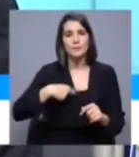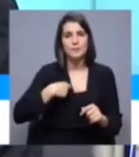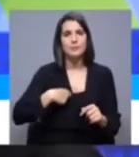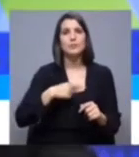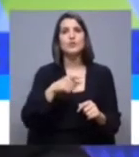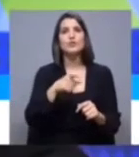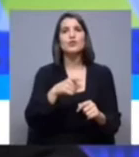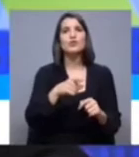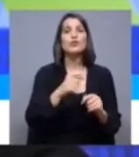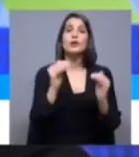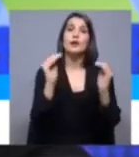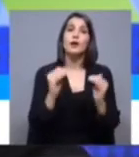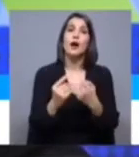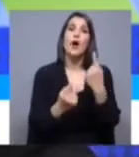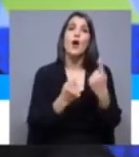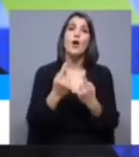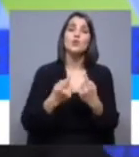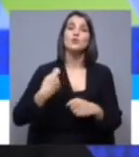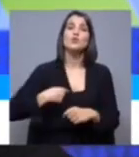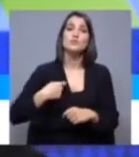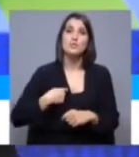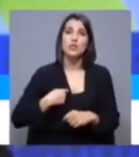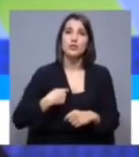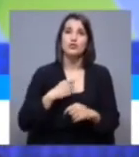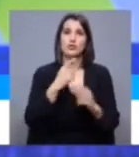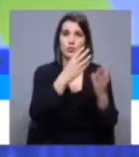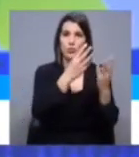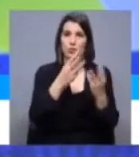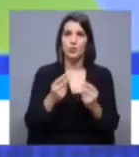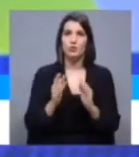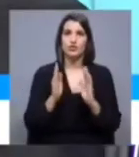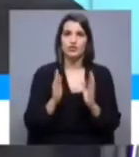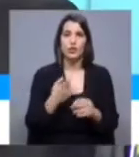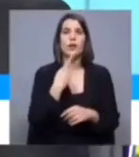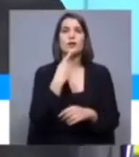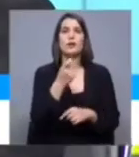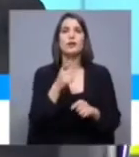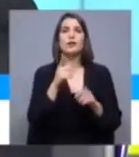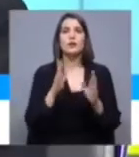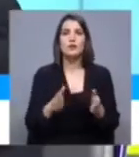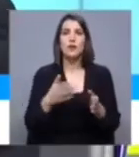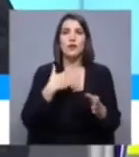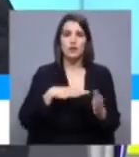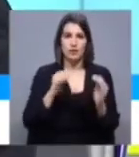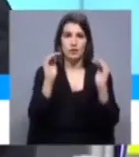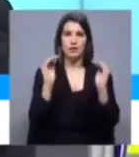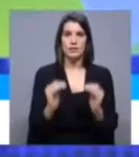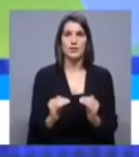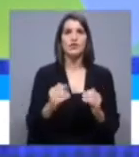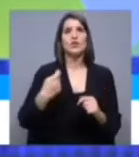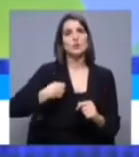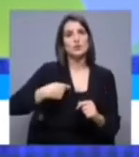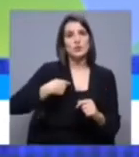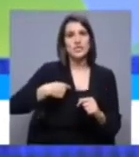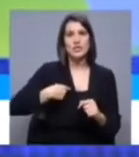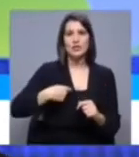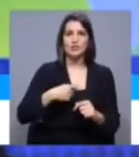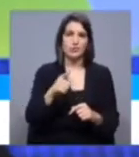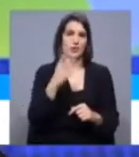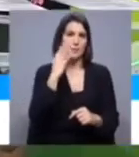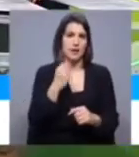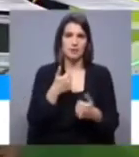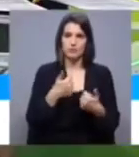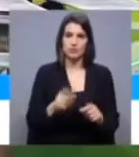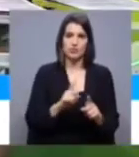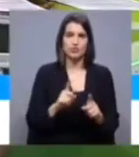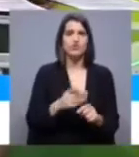e reduzir alguns subsídios. Fez as contas seguramente. Eu pergunto-lhe se aquilo que tenciona reduzir em subsídios que acha que não devem ser